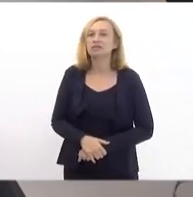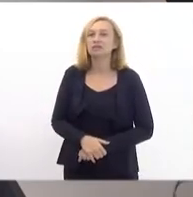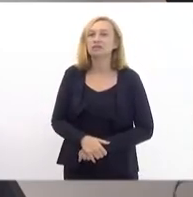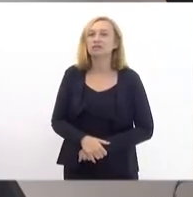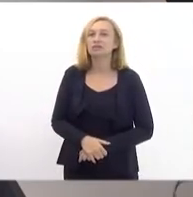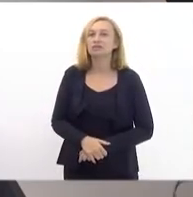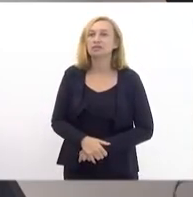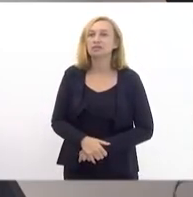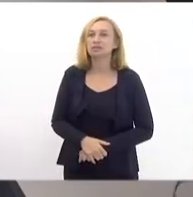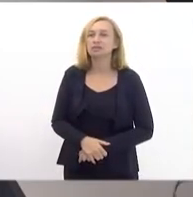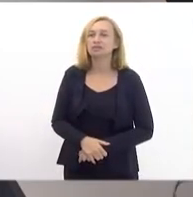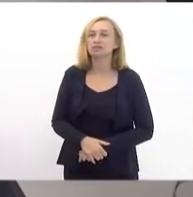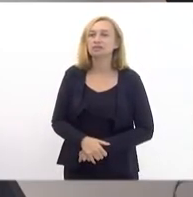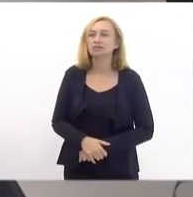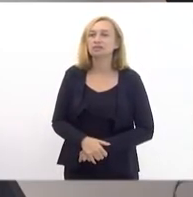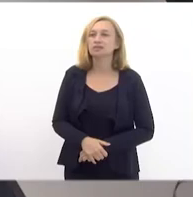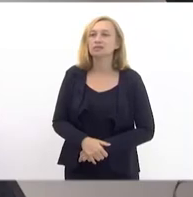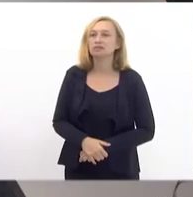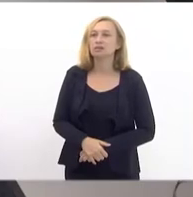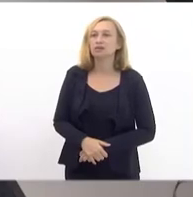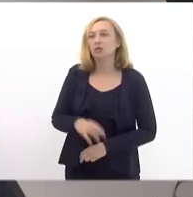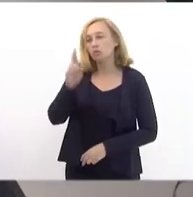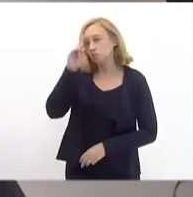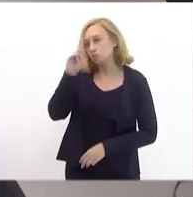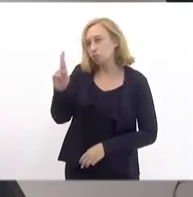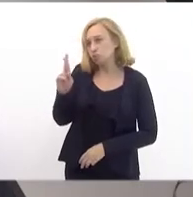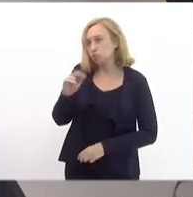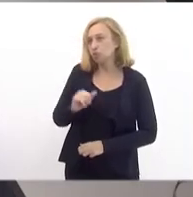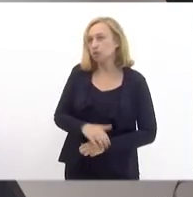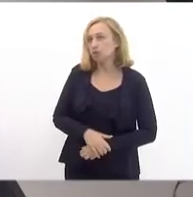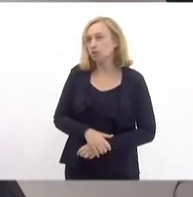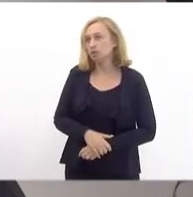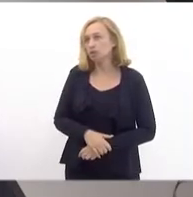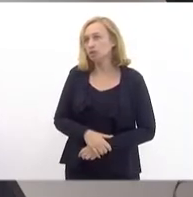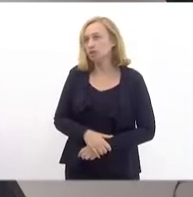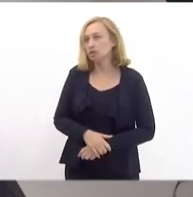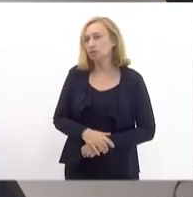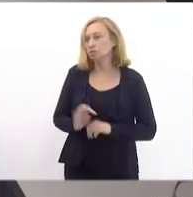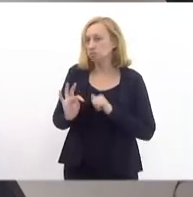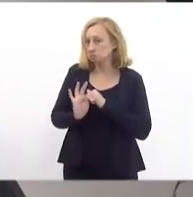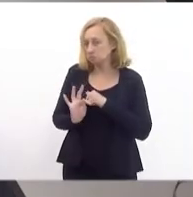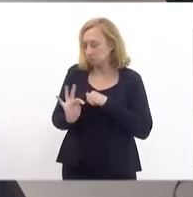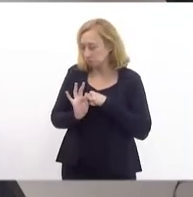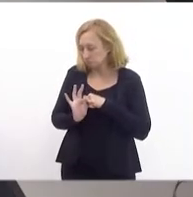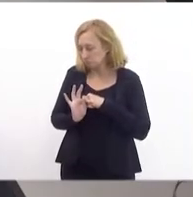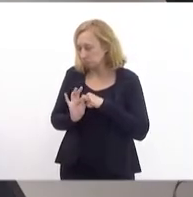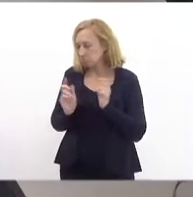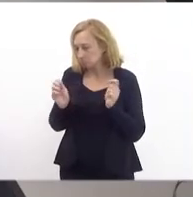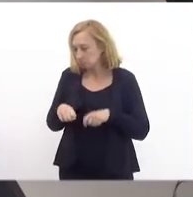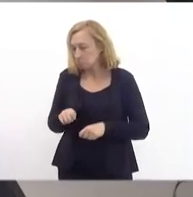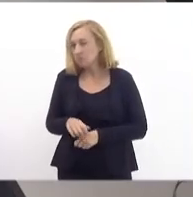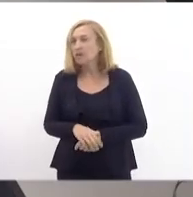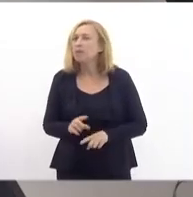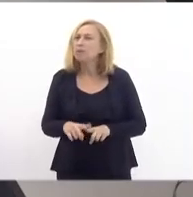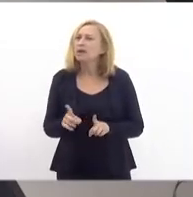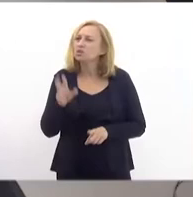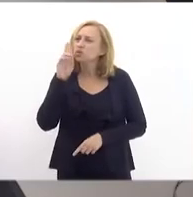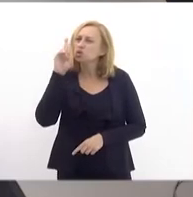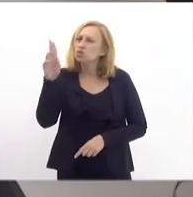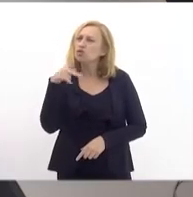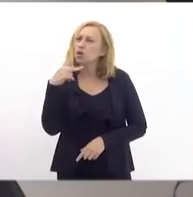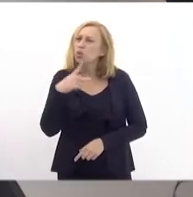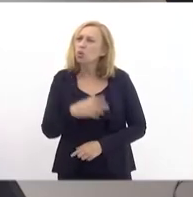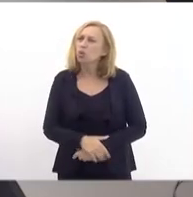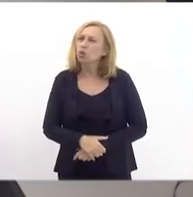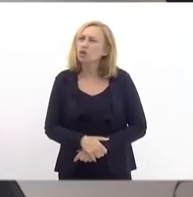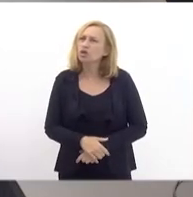tem sido assim ultimamente. Mas o senhor é um técnico capaz. Mas o senhor disse o seguinte,